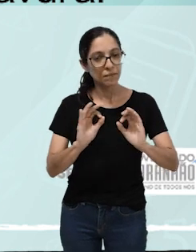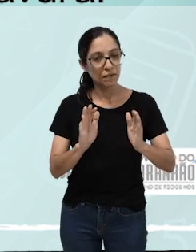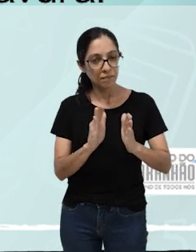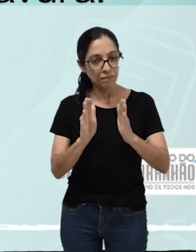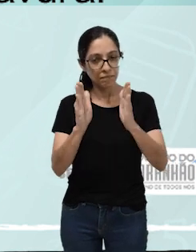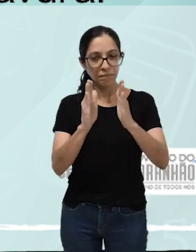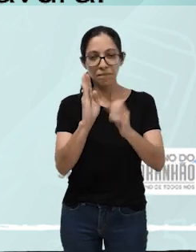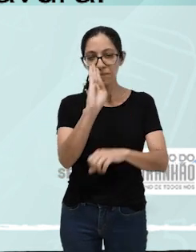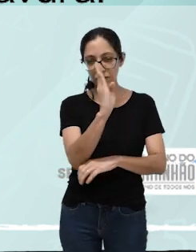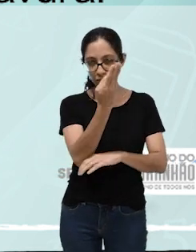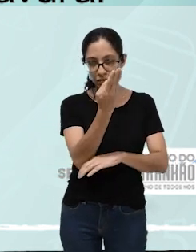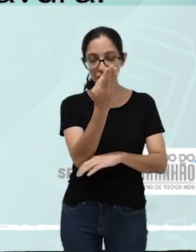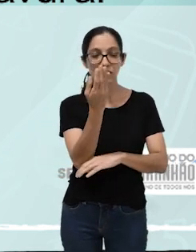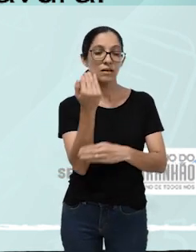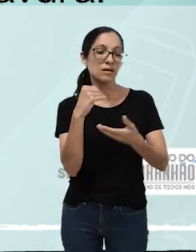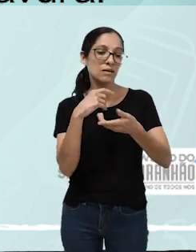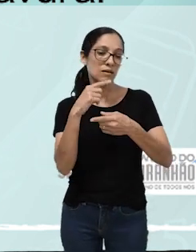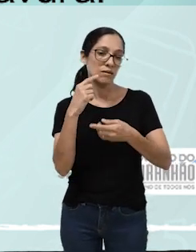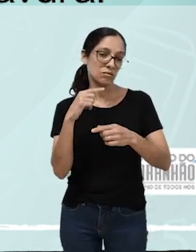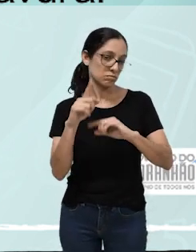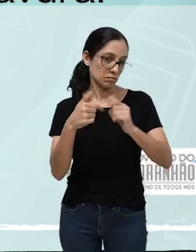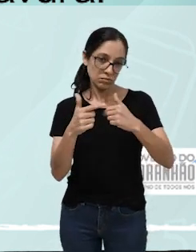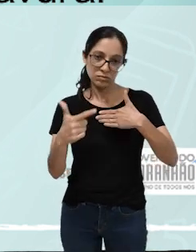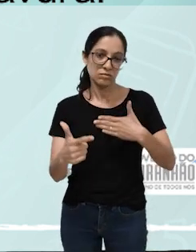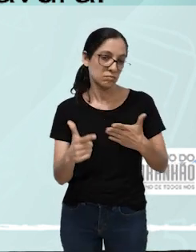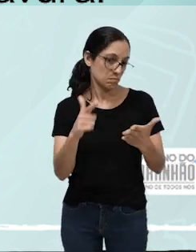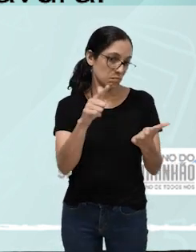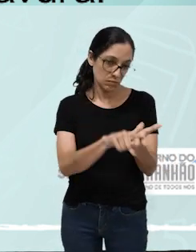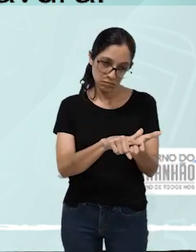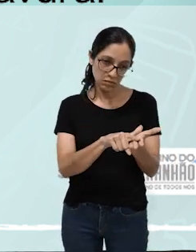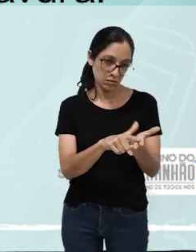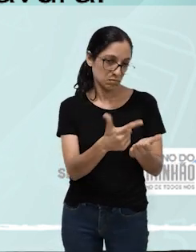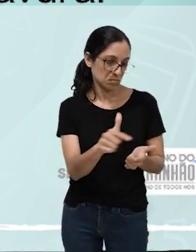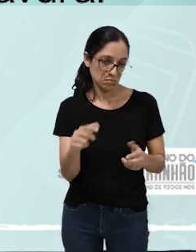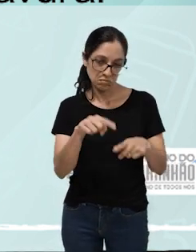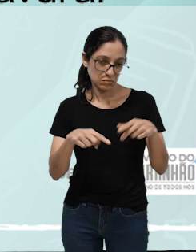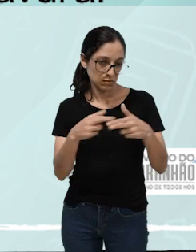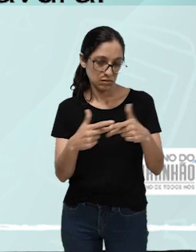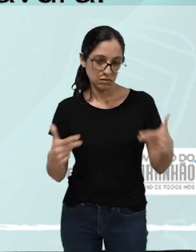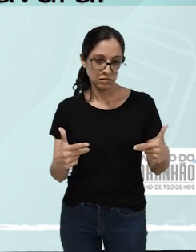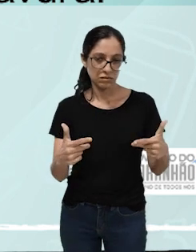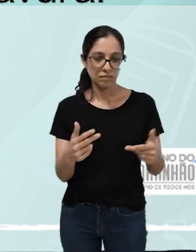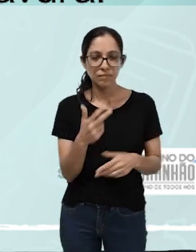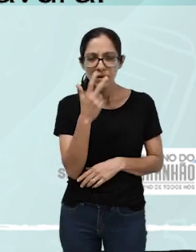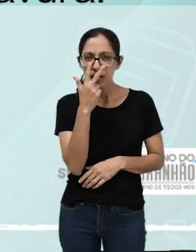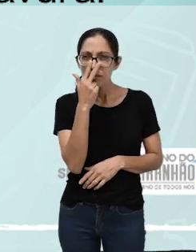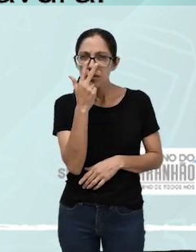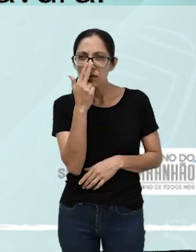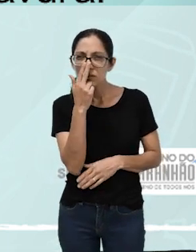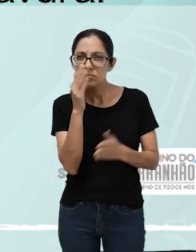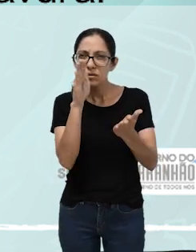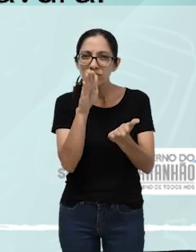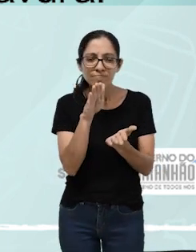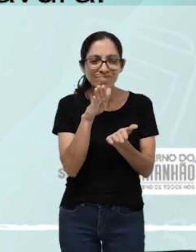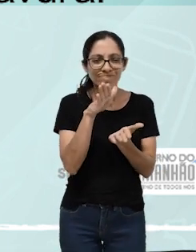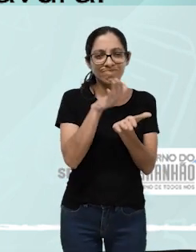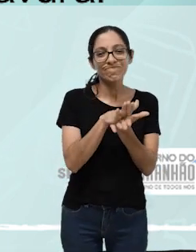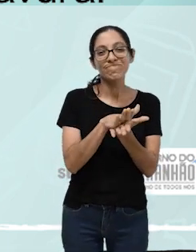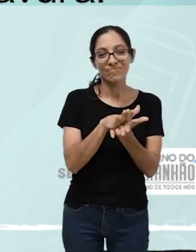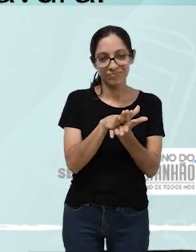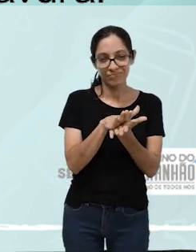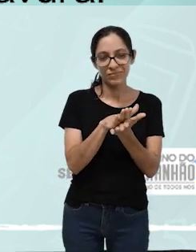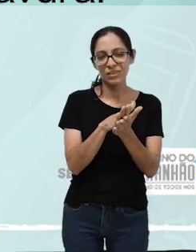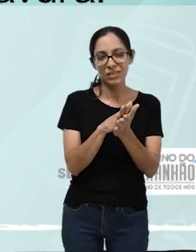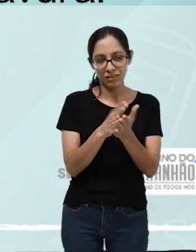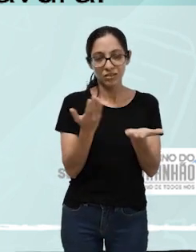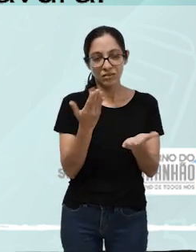reproduzidos em papel ou em outro material certo vai parecer assim uma prensa que eles vão fazer nós falarmos